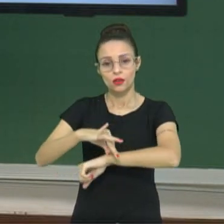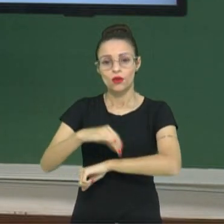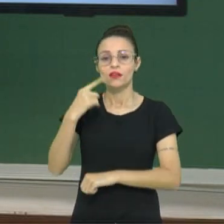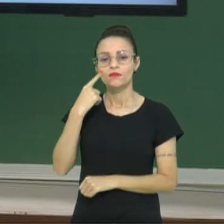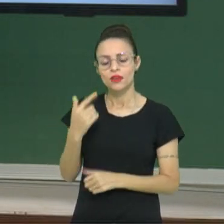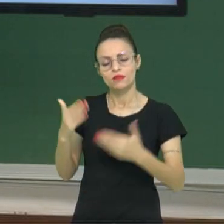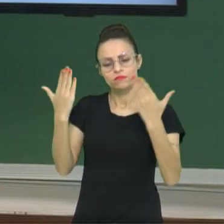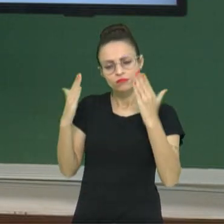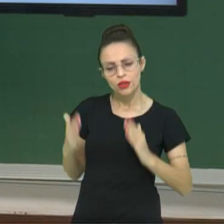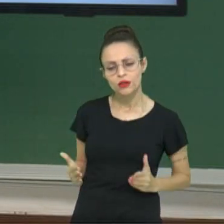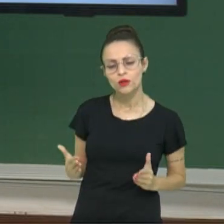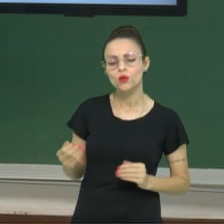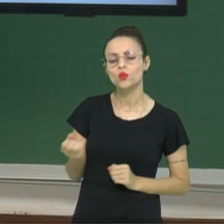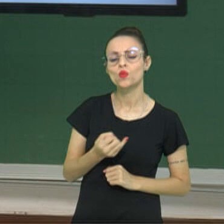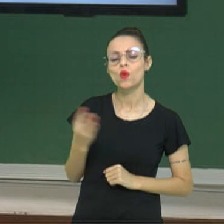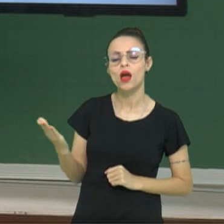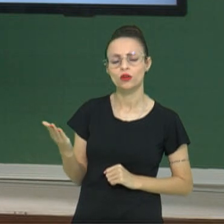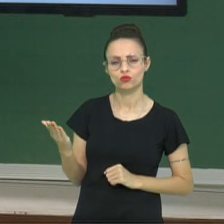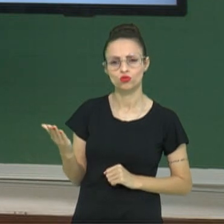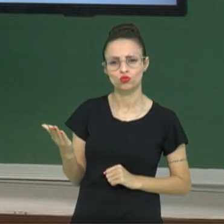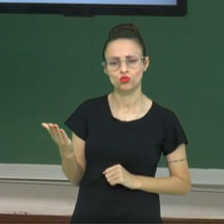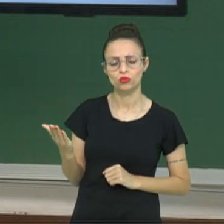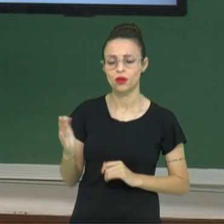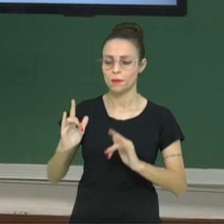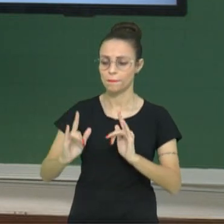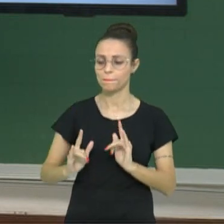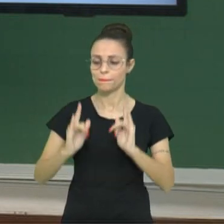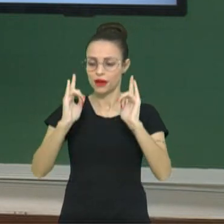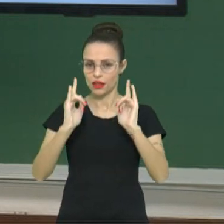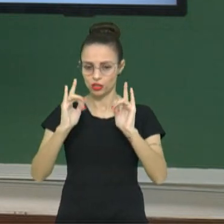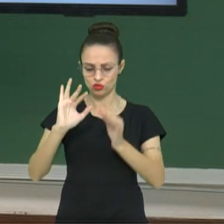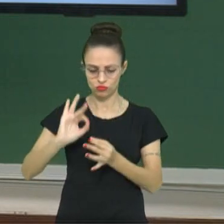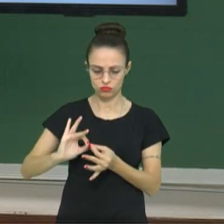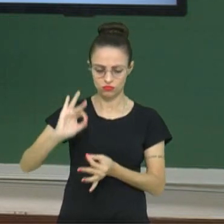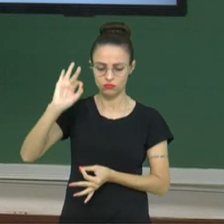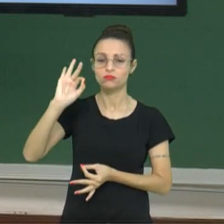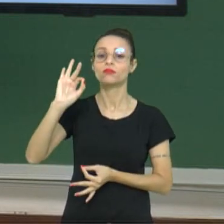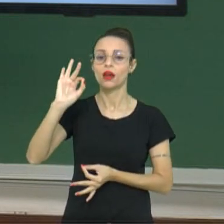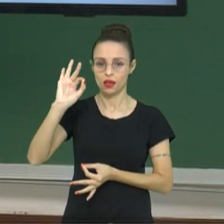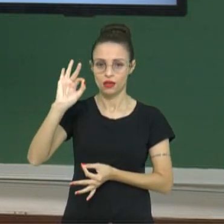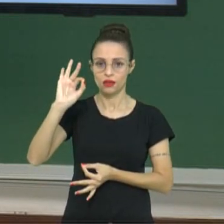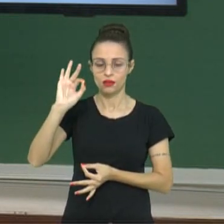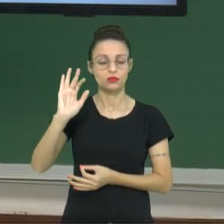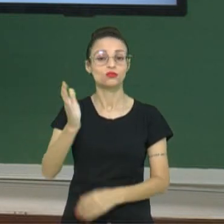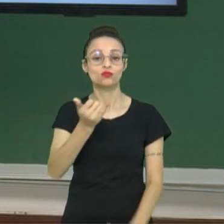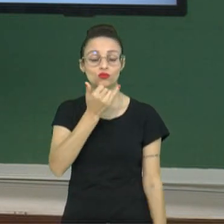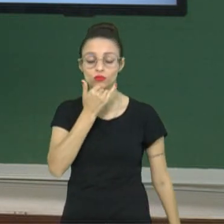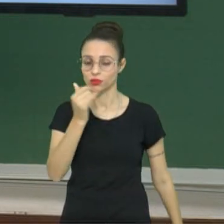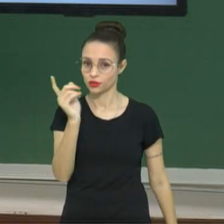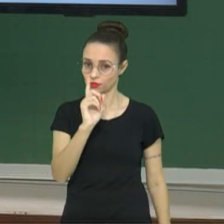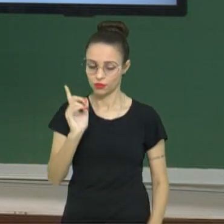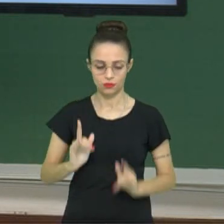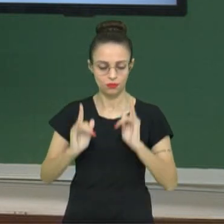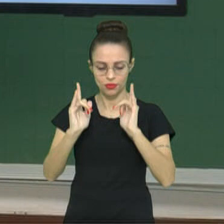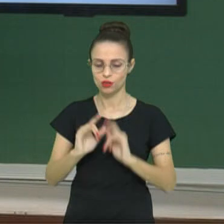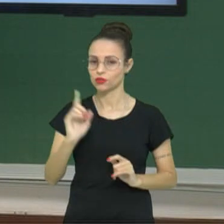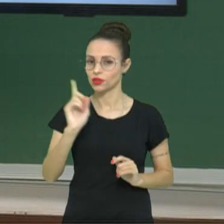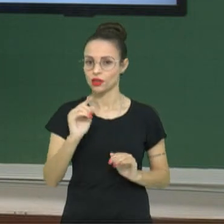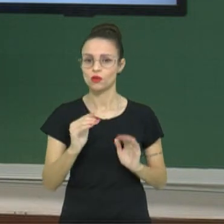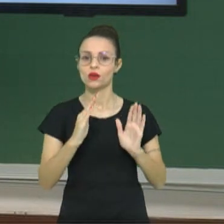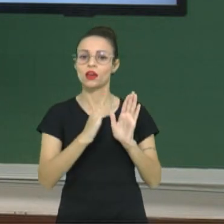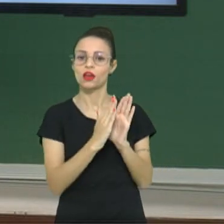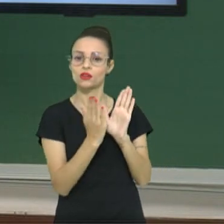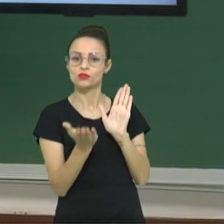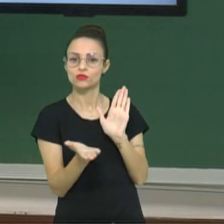e verificar quanto é que mede o prédio. Quanto é que mede, a sombra, né? Você já pôs ela no